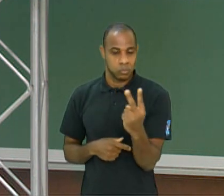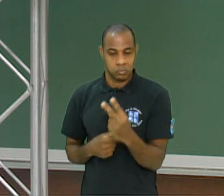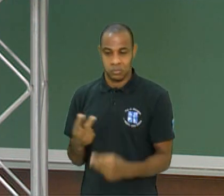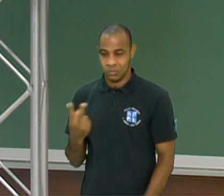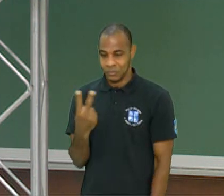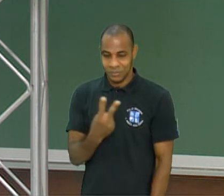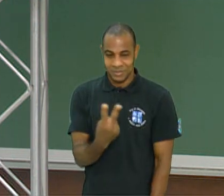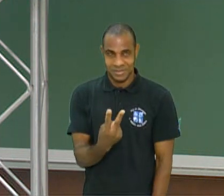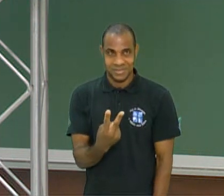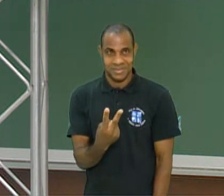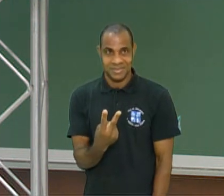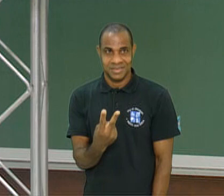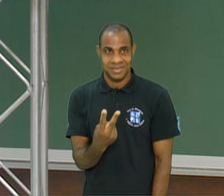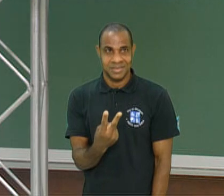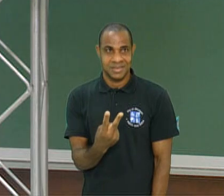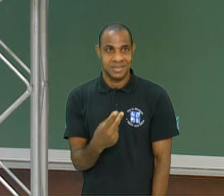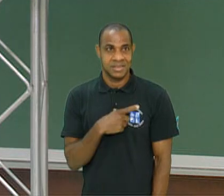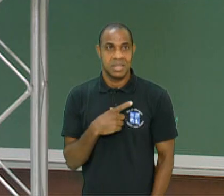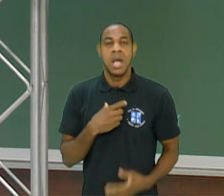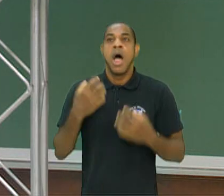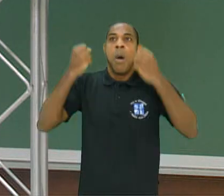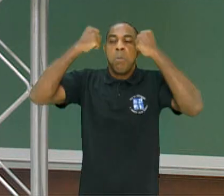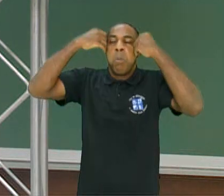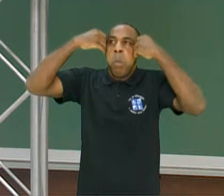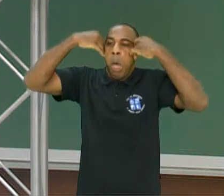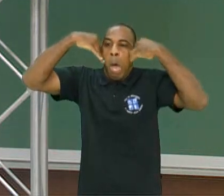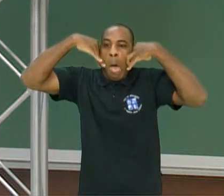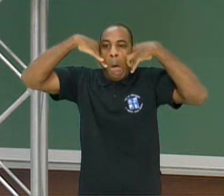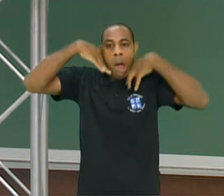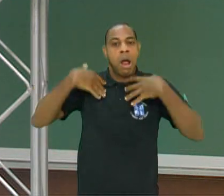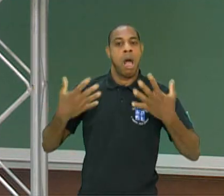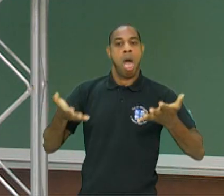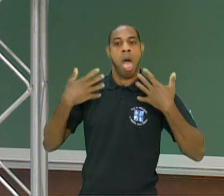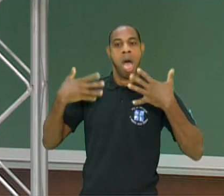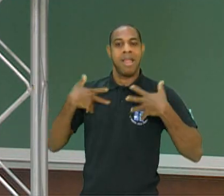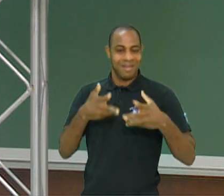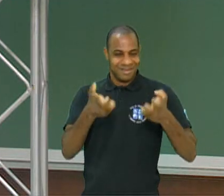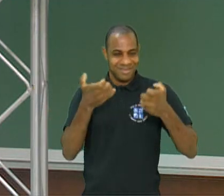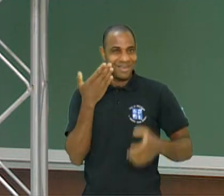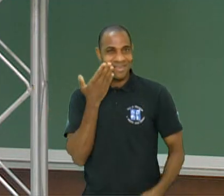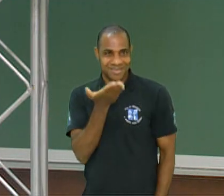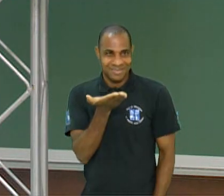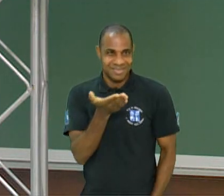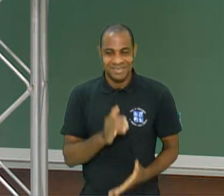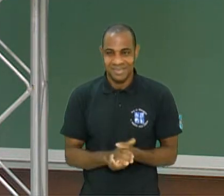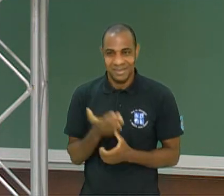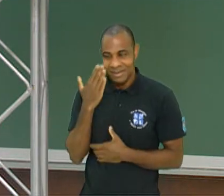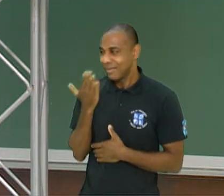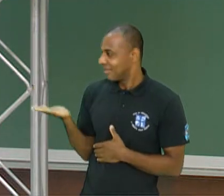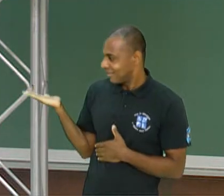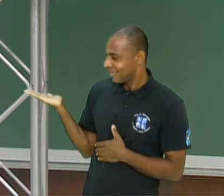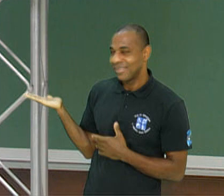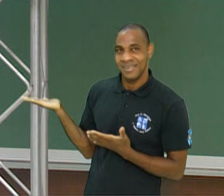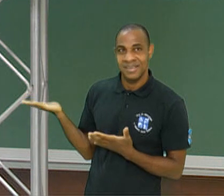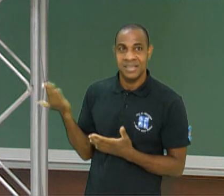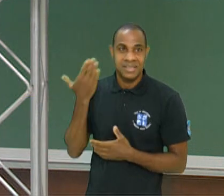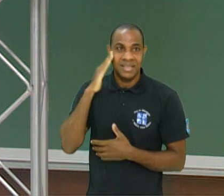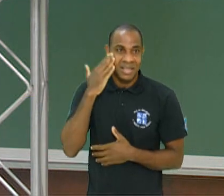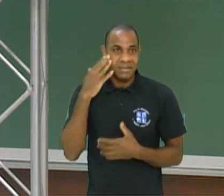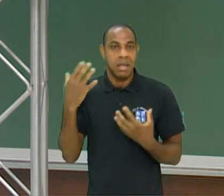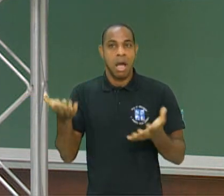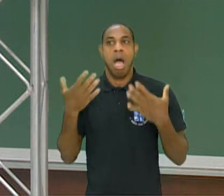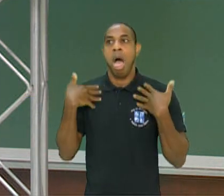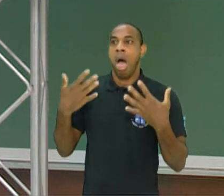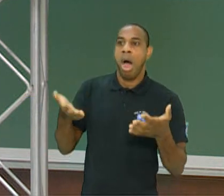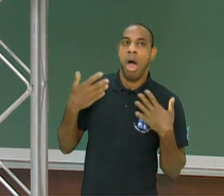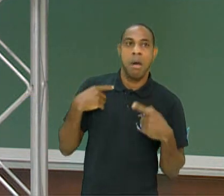Mas principalmente no piá aqui, ele está morrendo de calor, né? Daí, e a gente subentende que está morrendo de